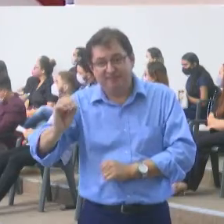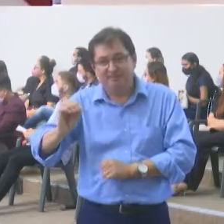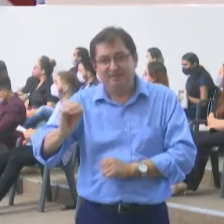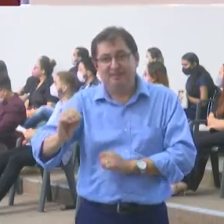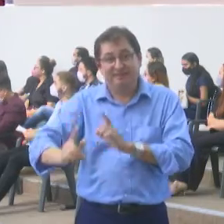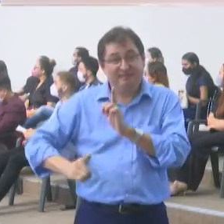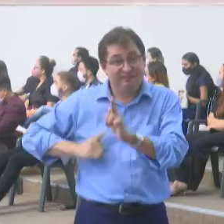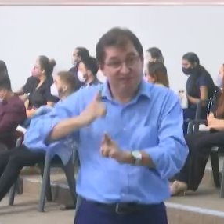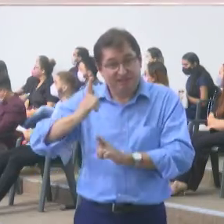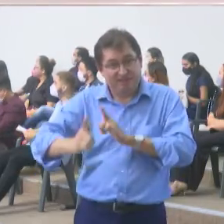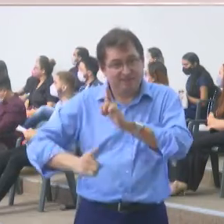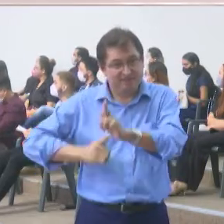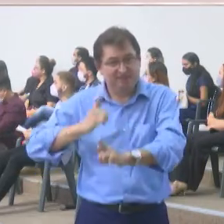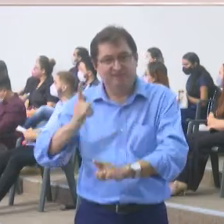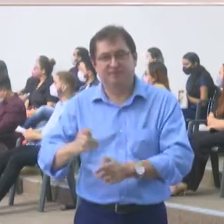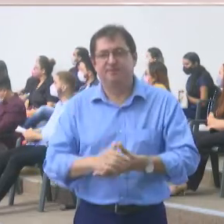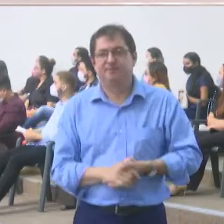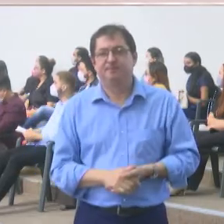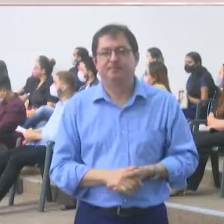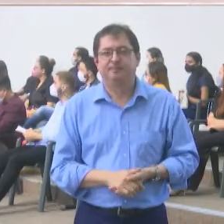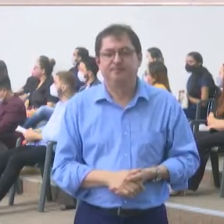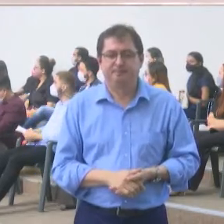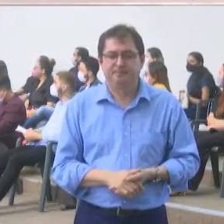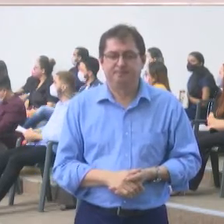Moab? 10 anos.